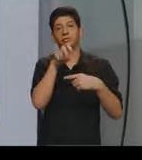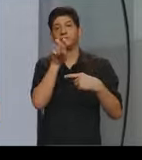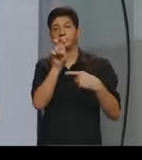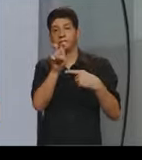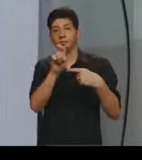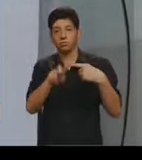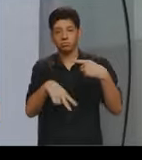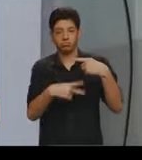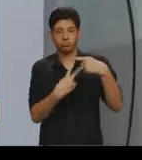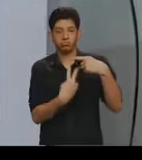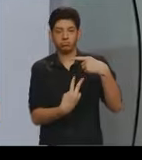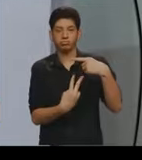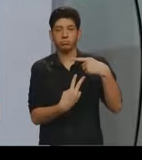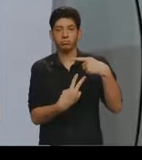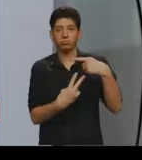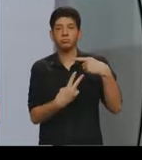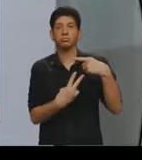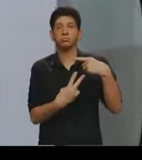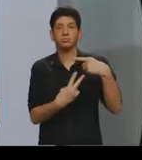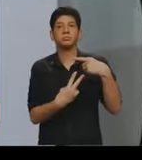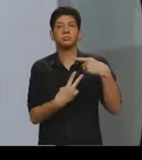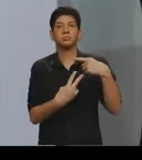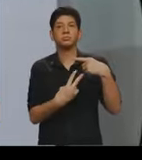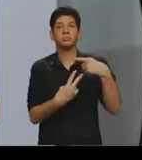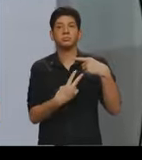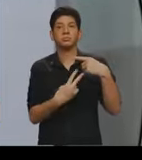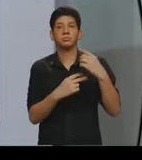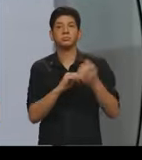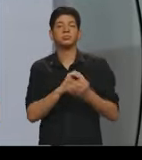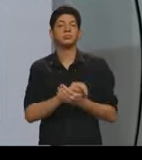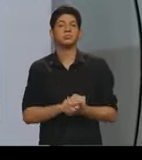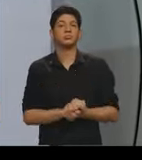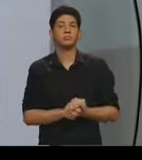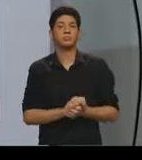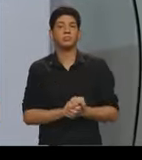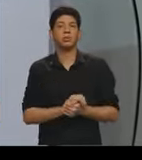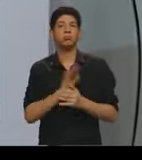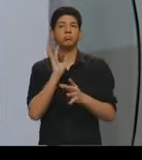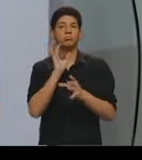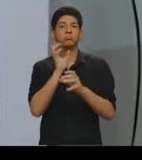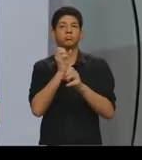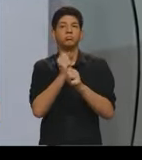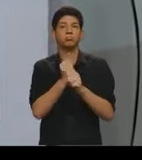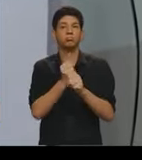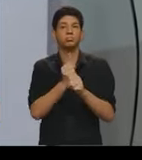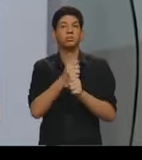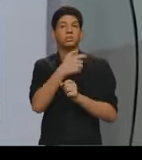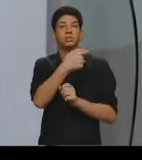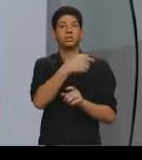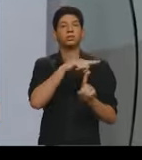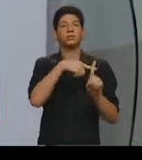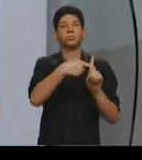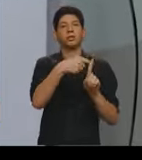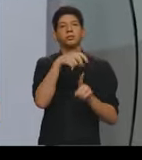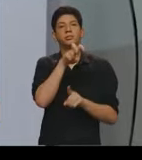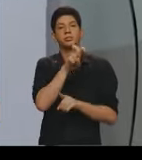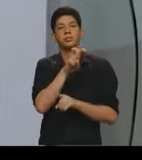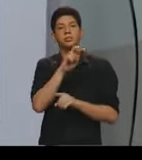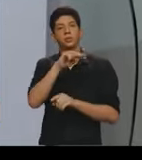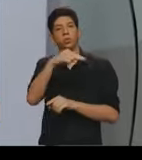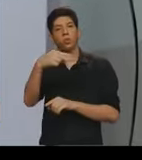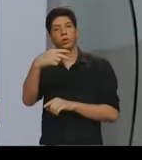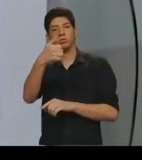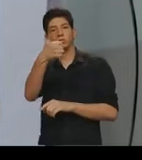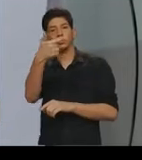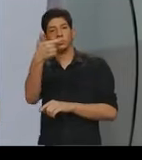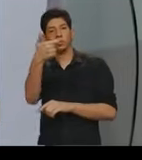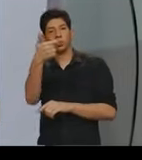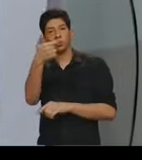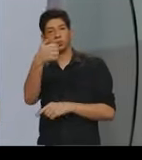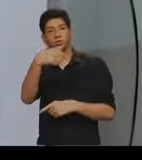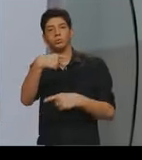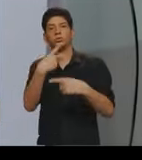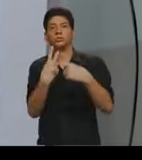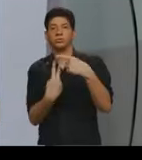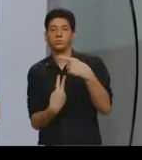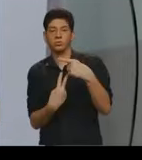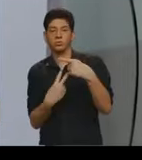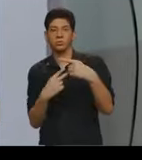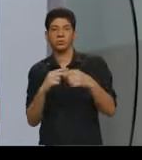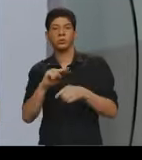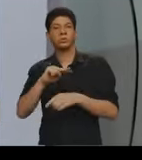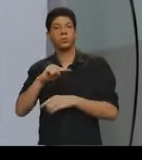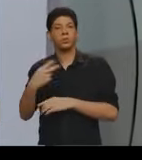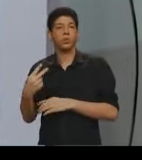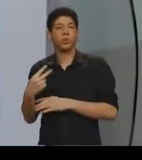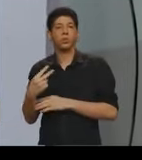essa notação aí, Então, resolve aqui em cima, 7 mais 5, 12. Dividido por